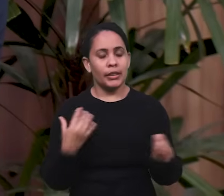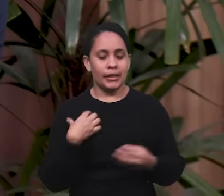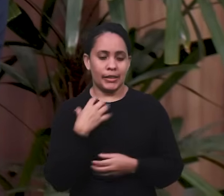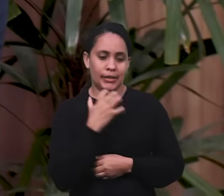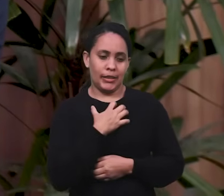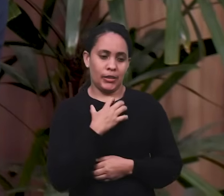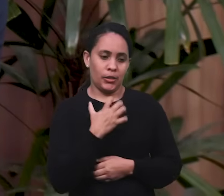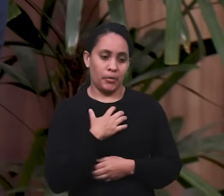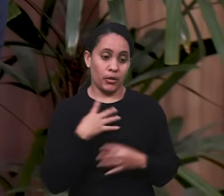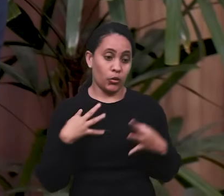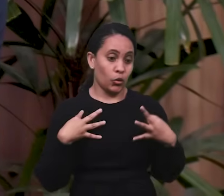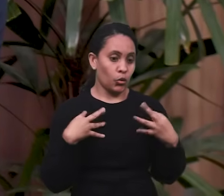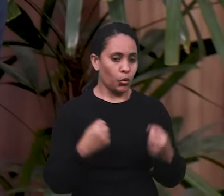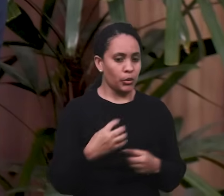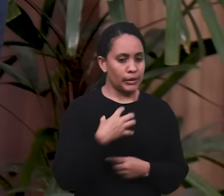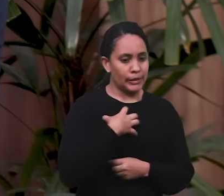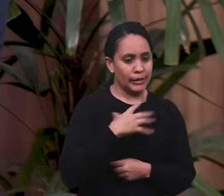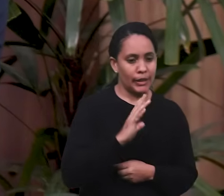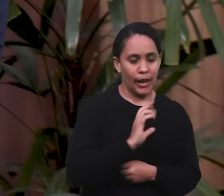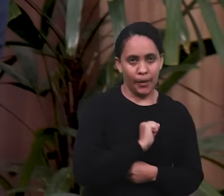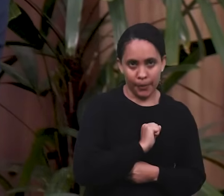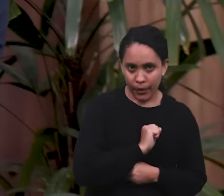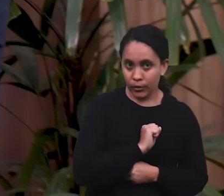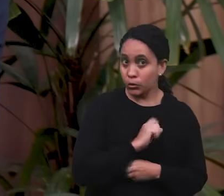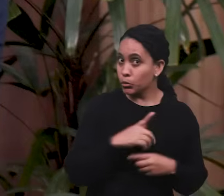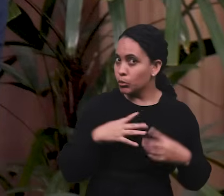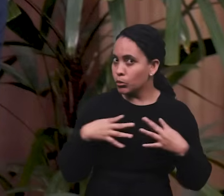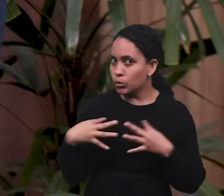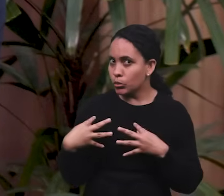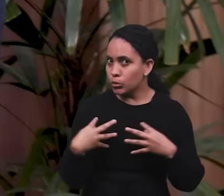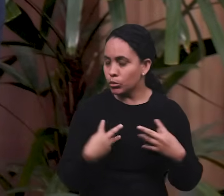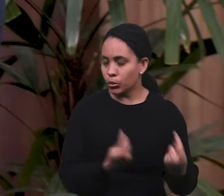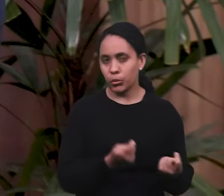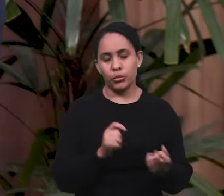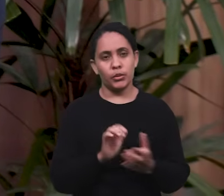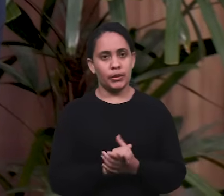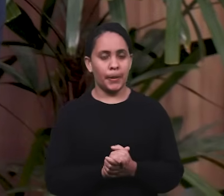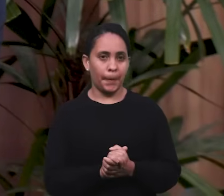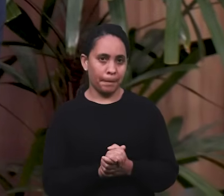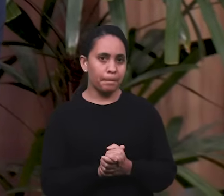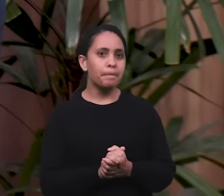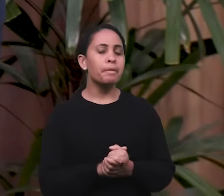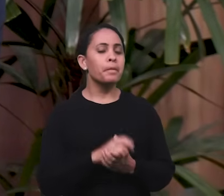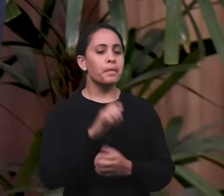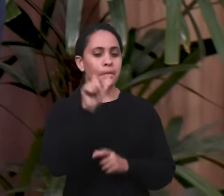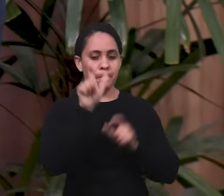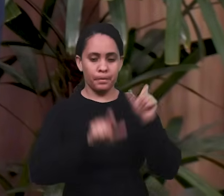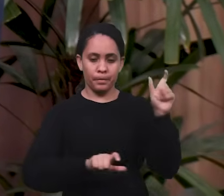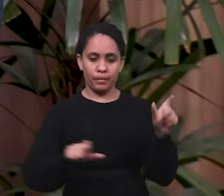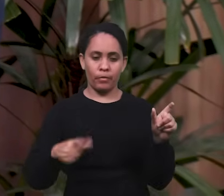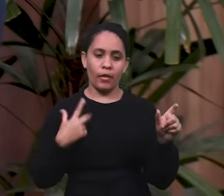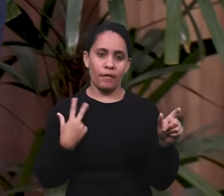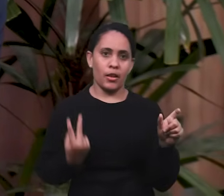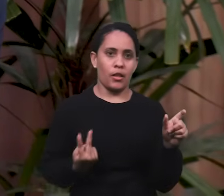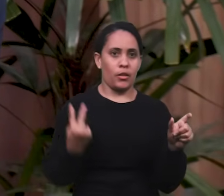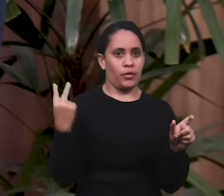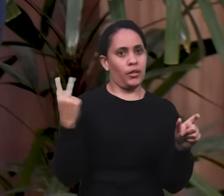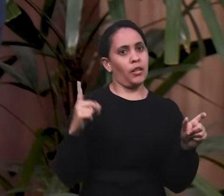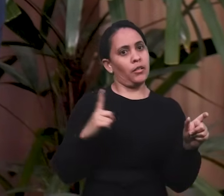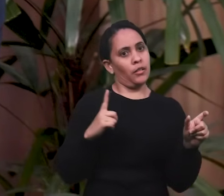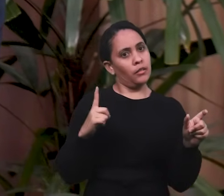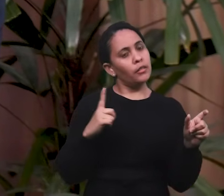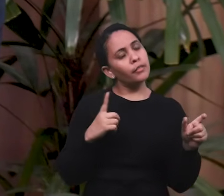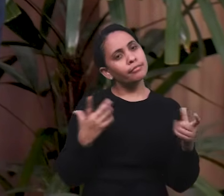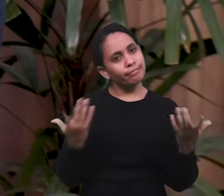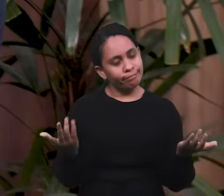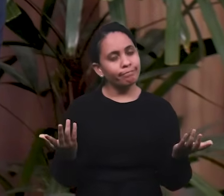esse sentimento onde todos se sintam amados, onde todos se sintam valorizados, Exato. ainda que ele tenha uma